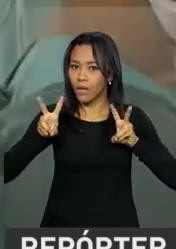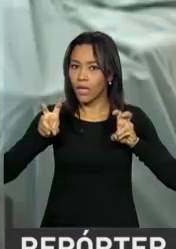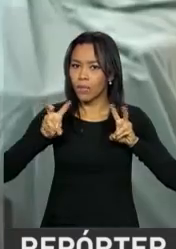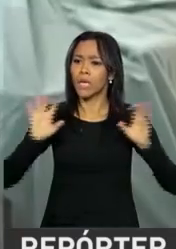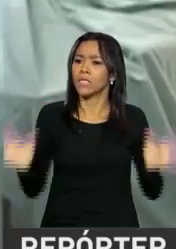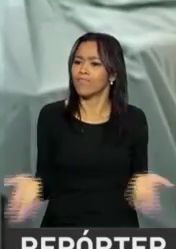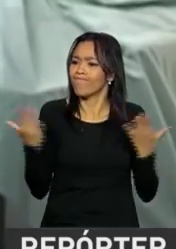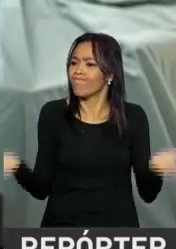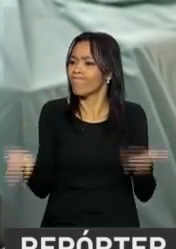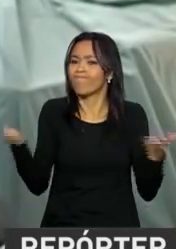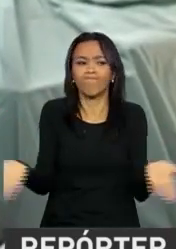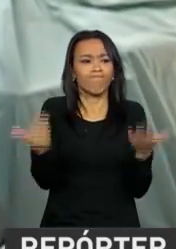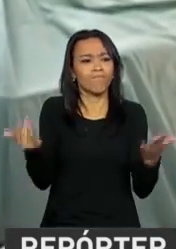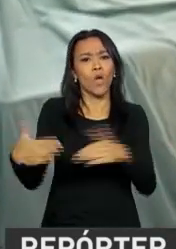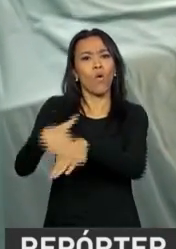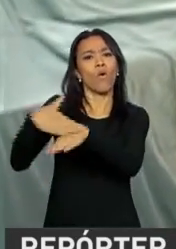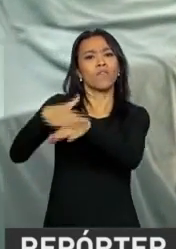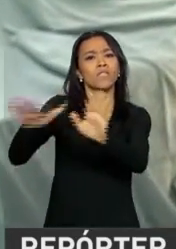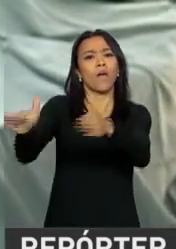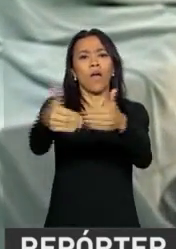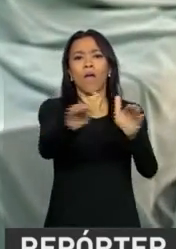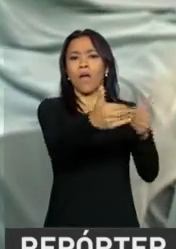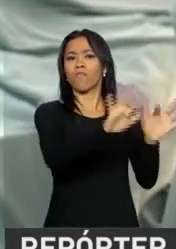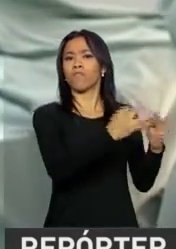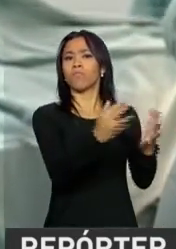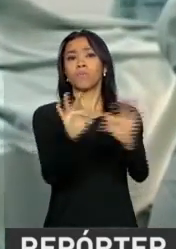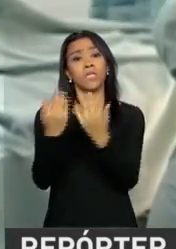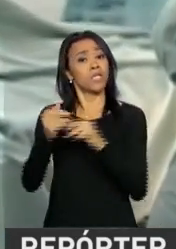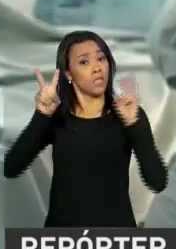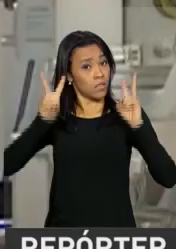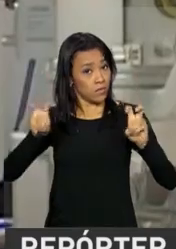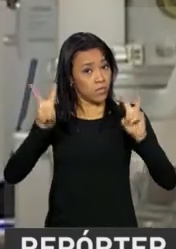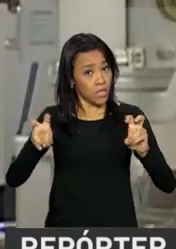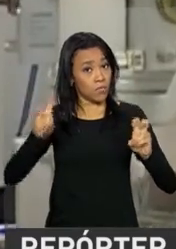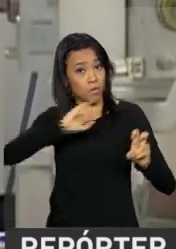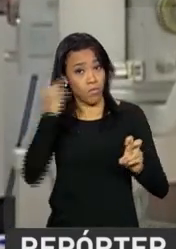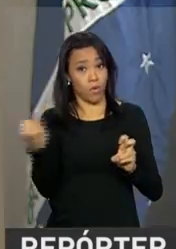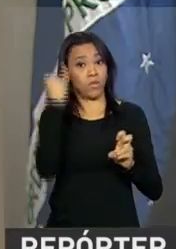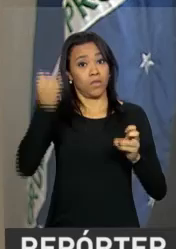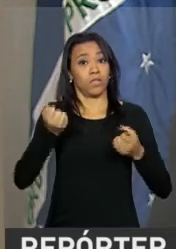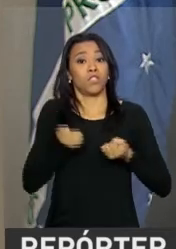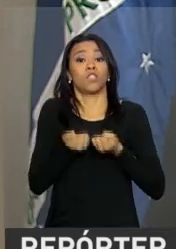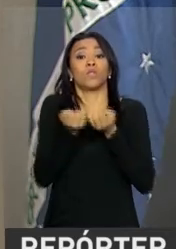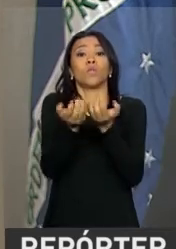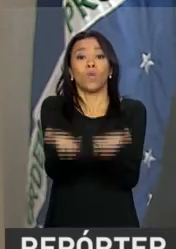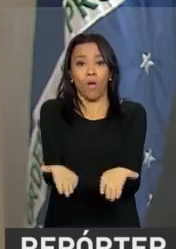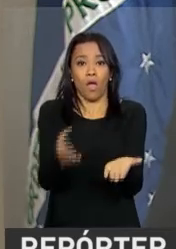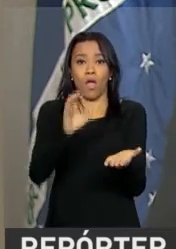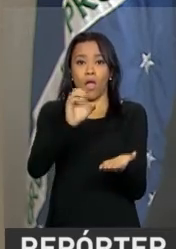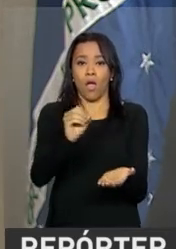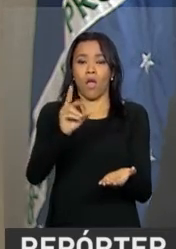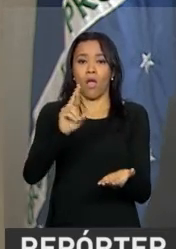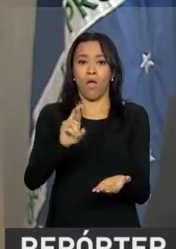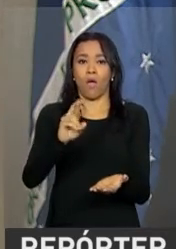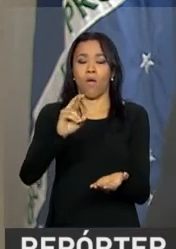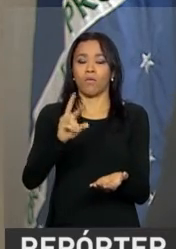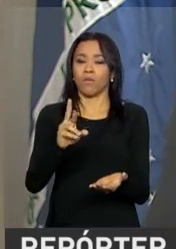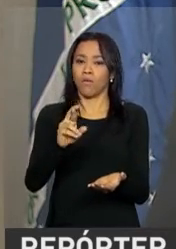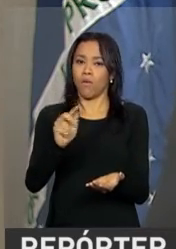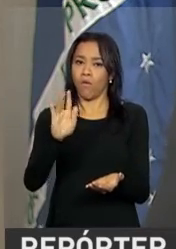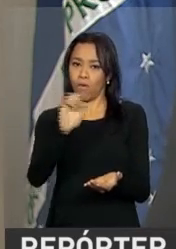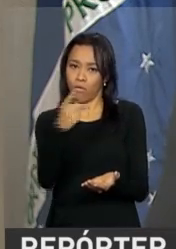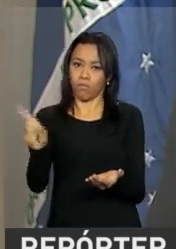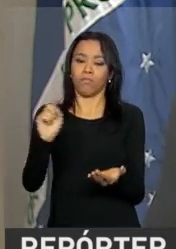a conversar com os familiares sobre a intenção de doar órgãos hoje não há mais necessidade de